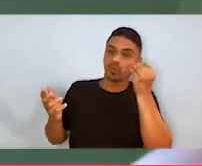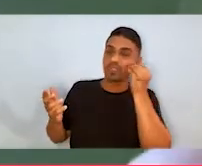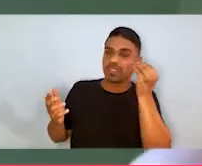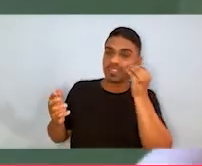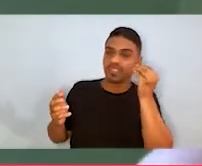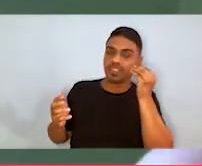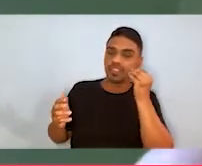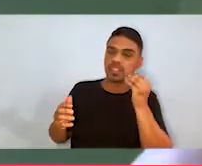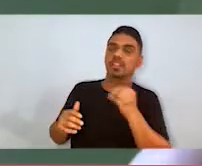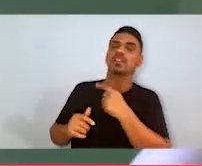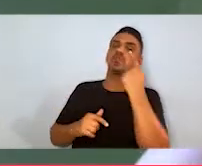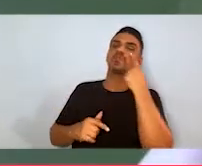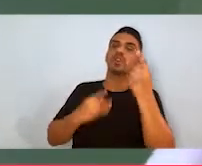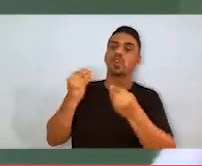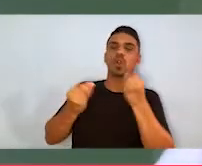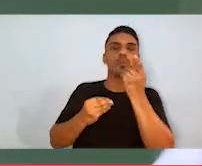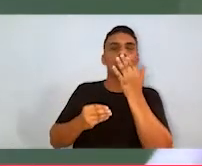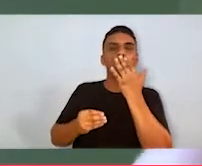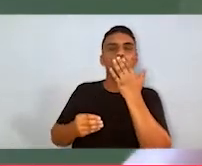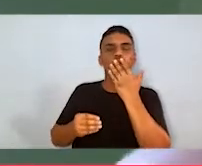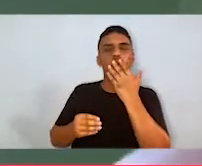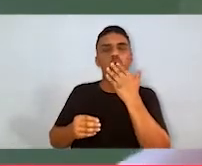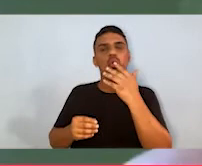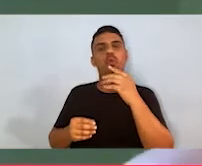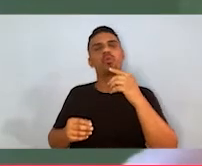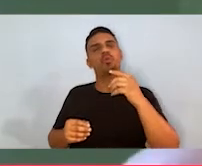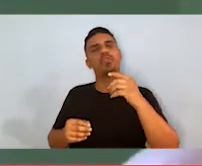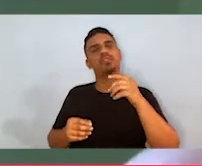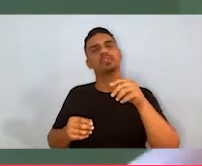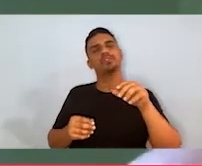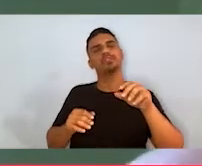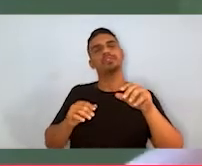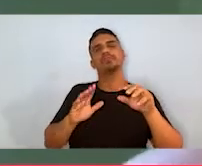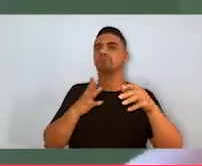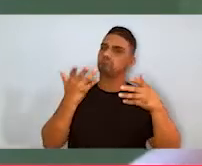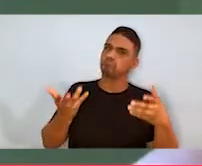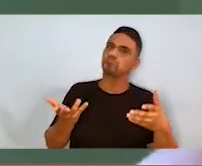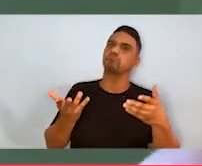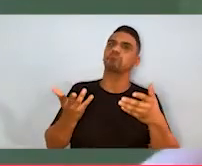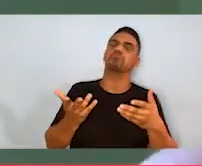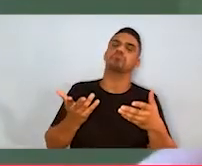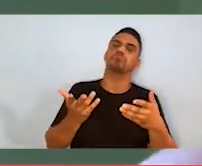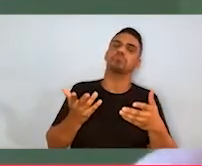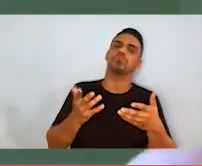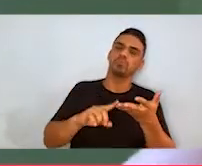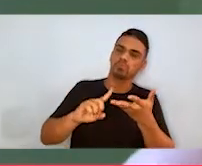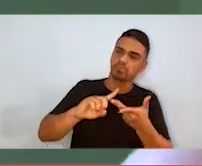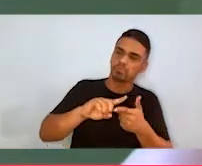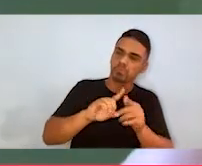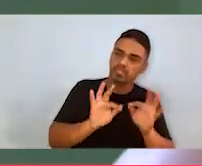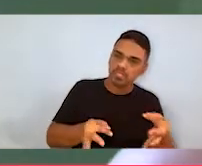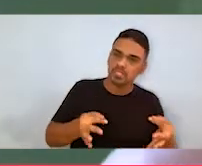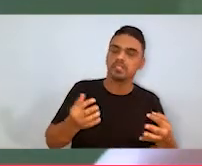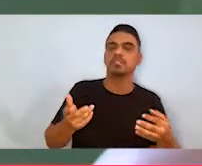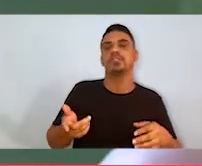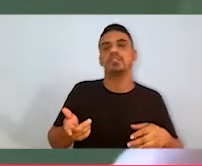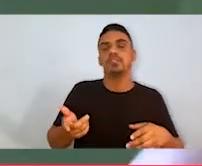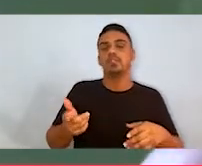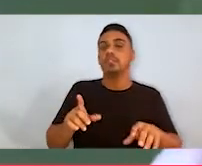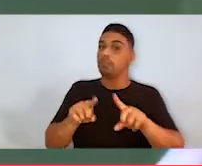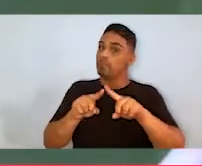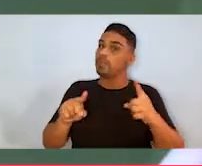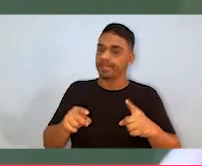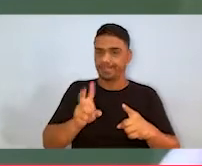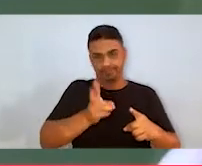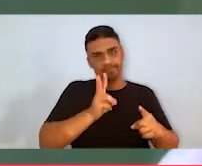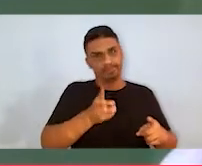estão tentando pegar essa coisa de poucas cores, mas focar numa animação fluida, num gameplay legal, então, mas